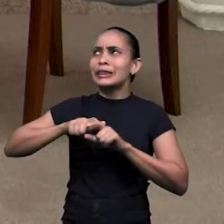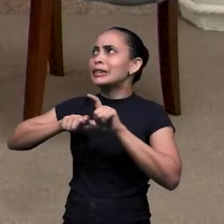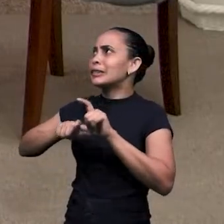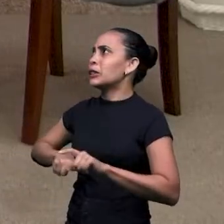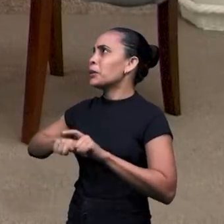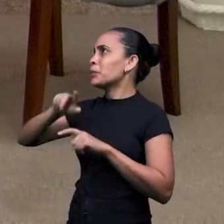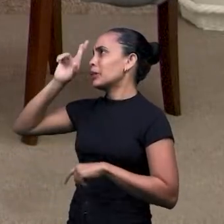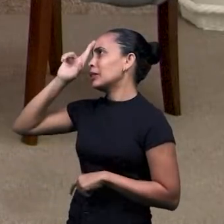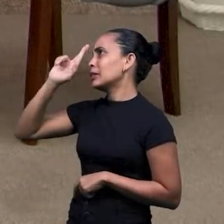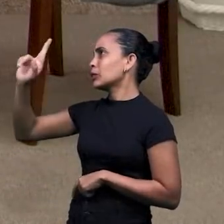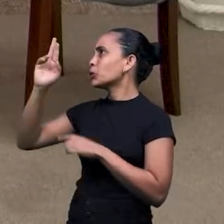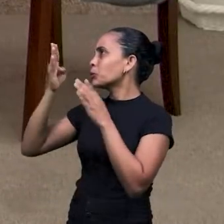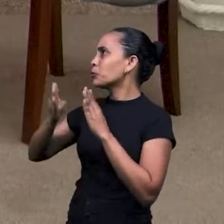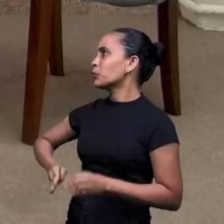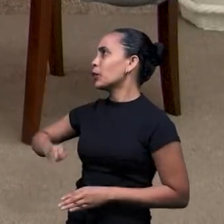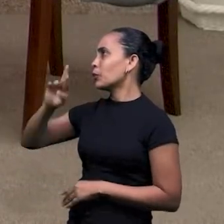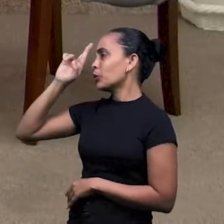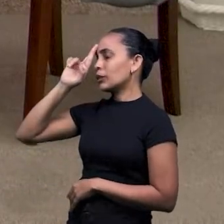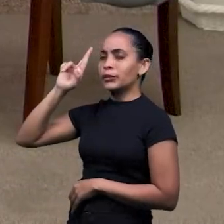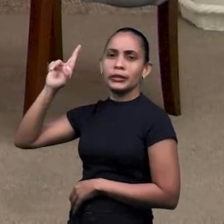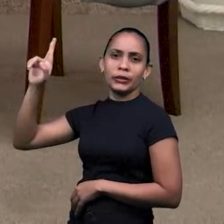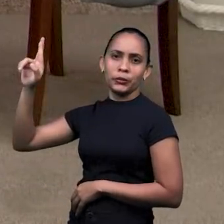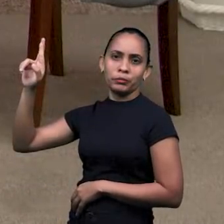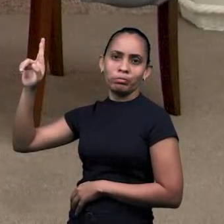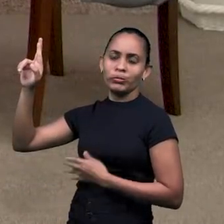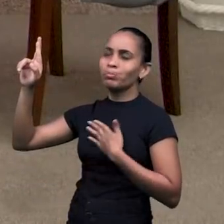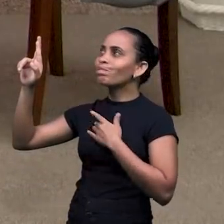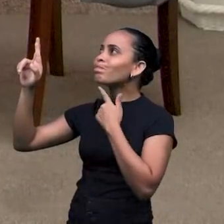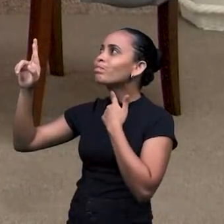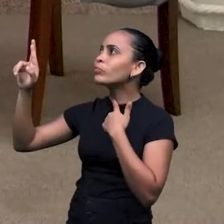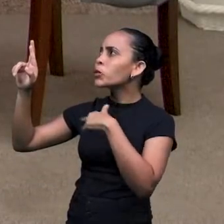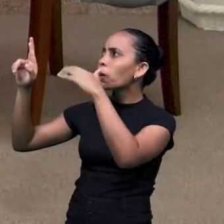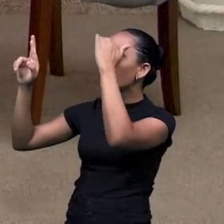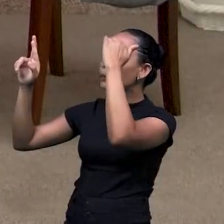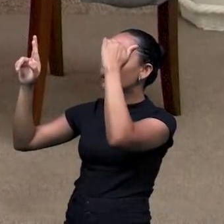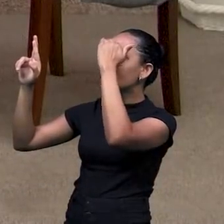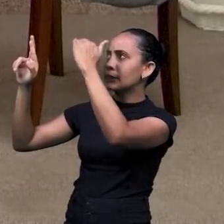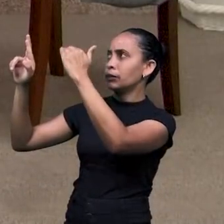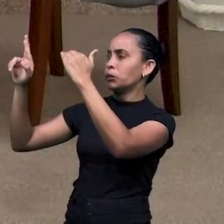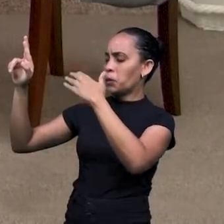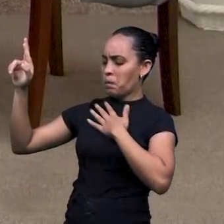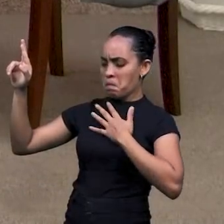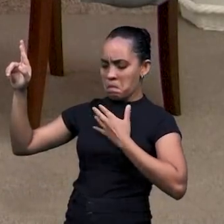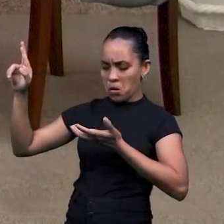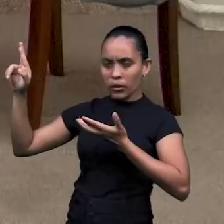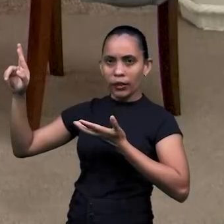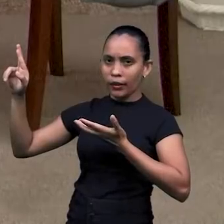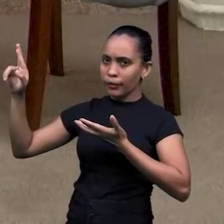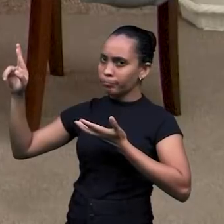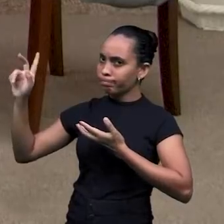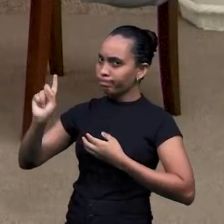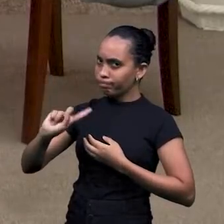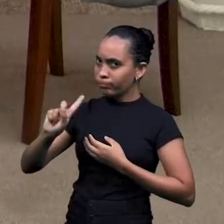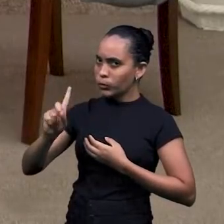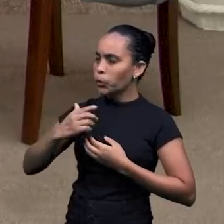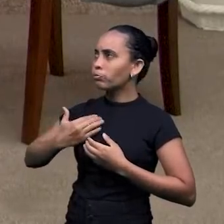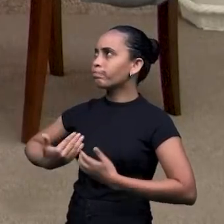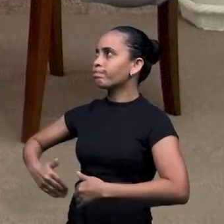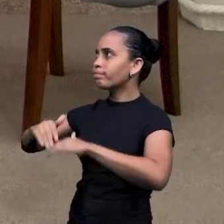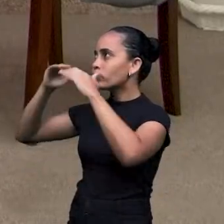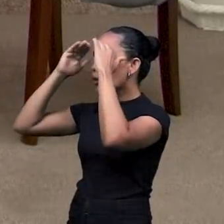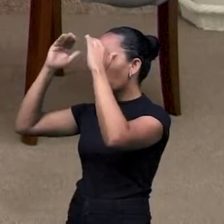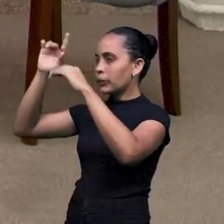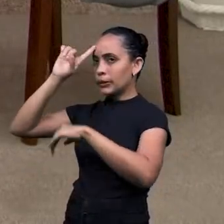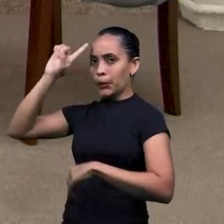dependência, fidelidade, todas essas coisas temos aprendido com o Senhor ao longo da nossa jornada, não é? Glória a Jesus. Eu